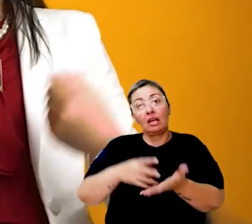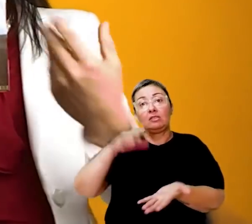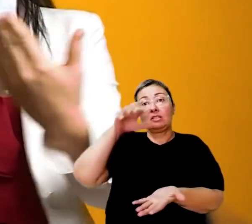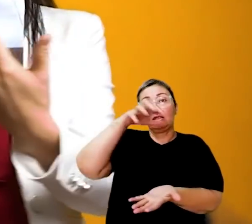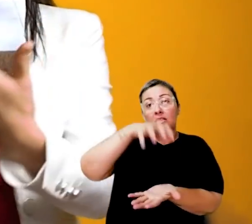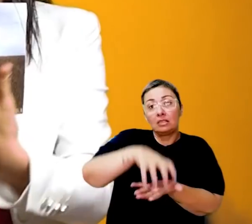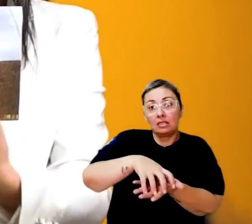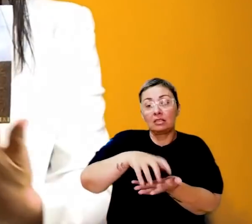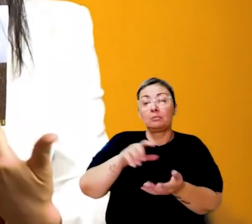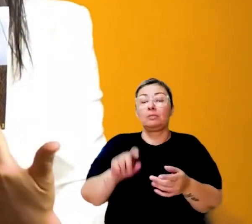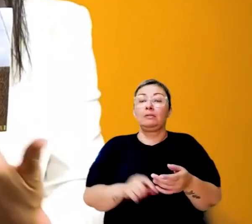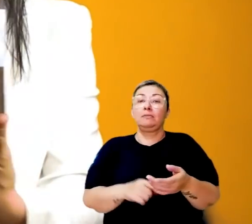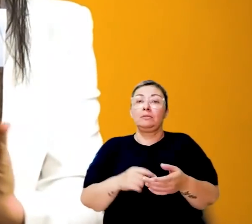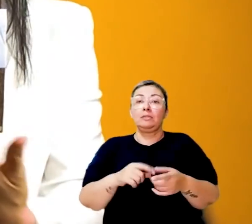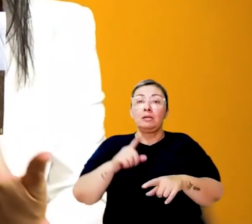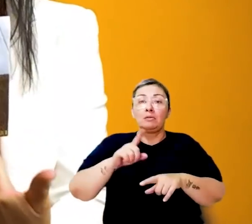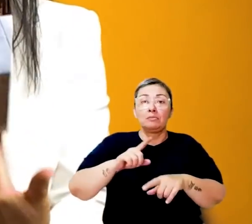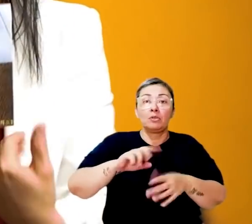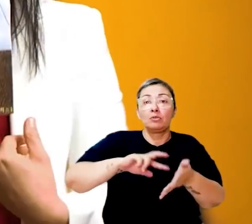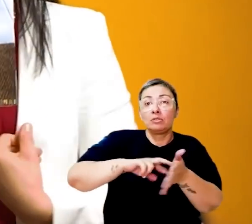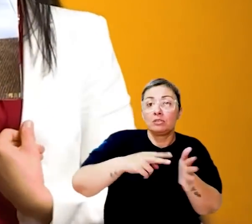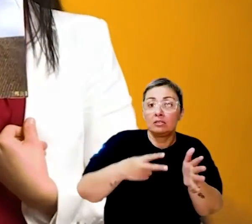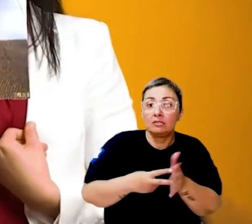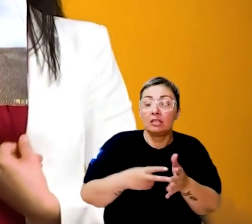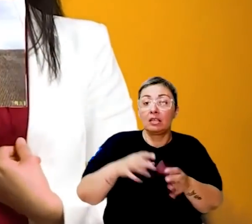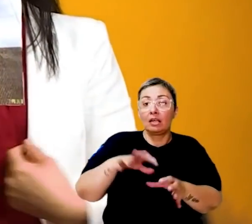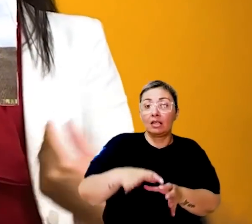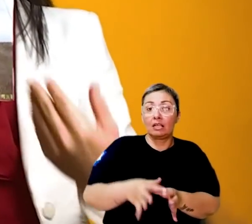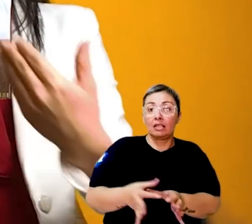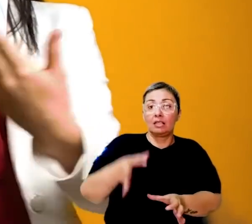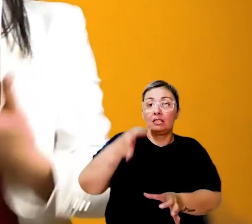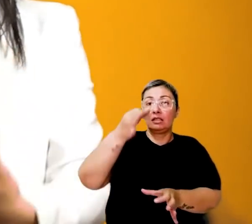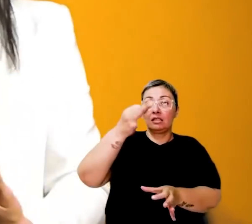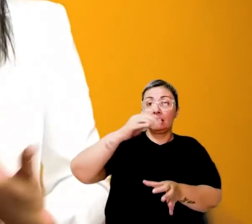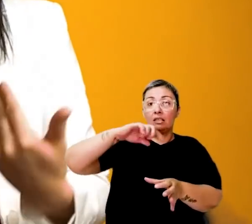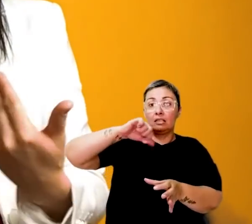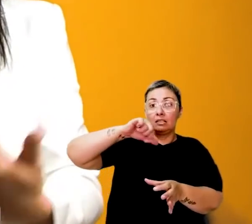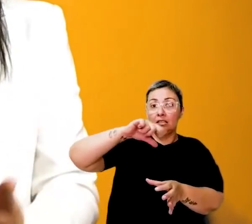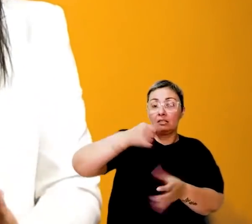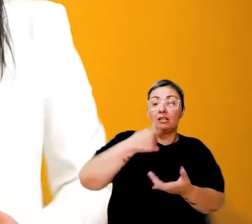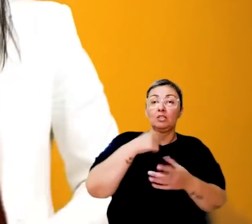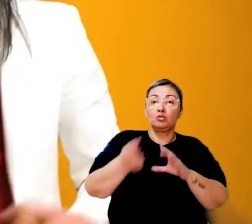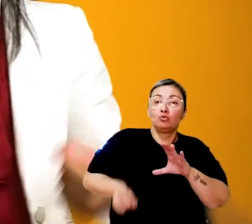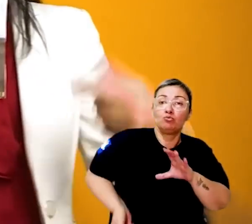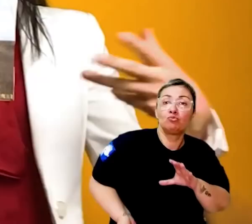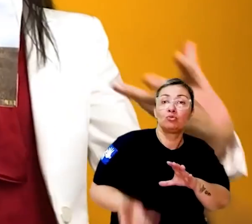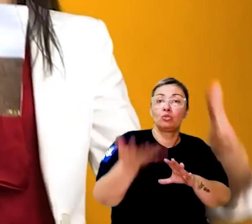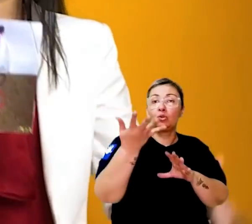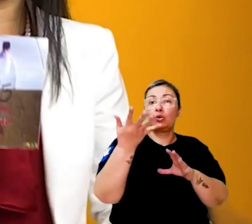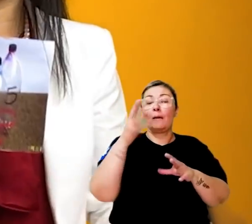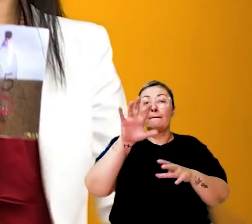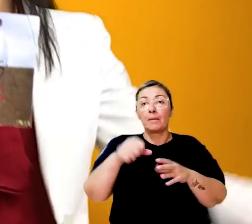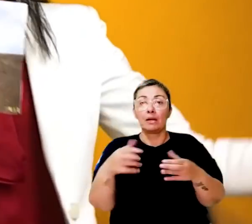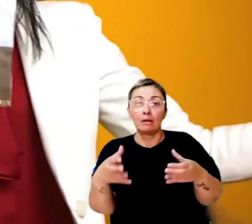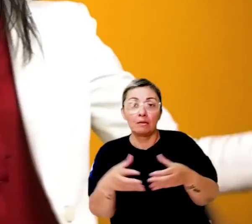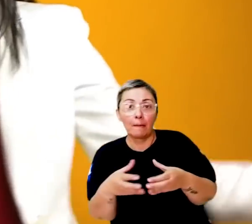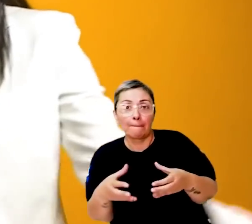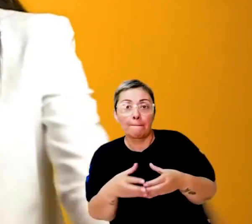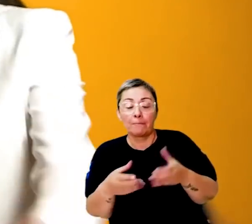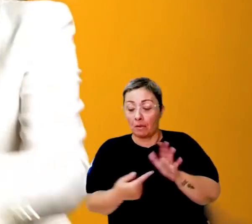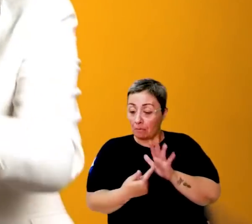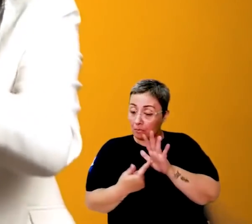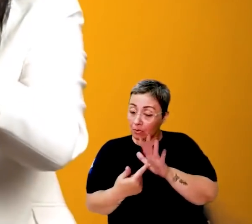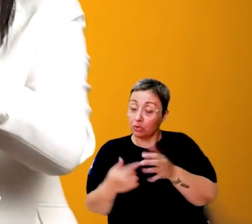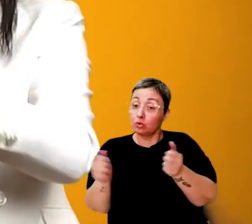tampa, qual é a função dessas garrafas PET que eu quero agora, de jogar boliche, pegar uma bola,